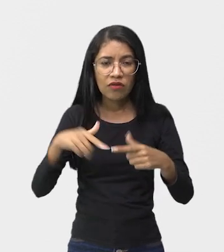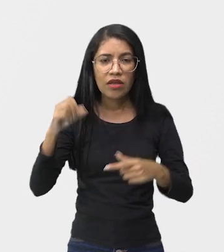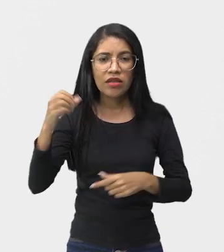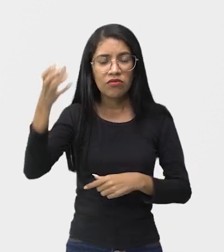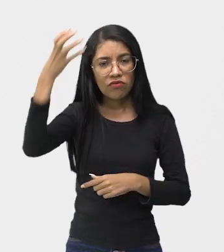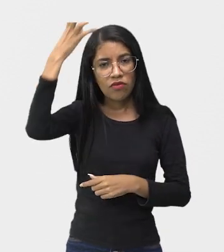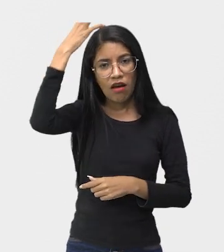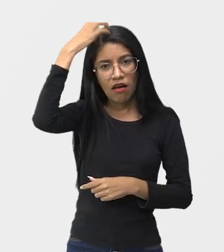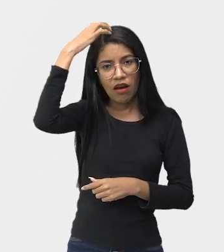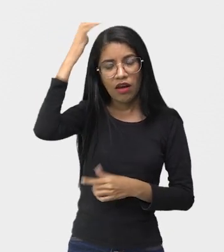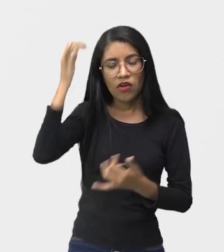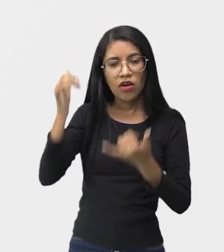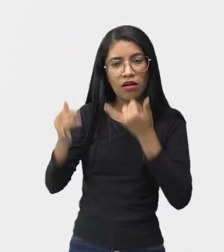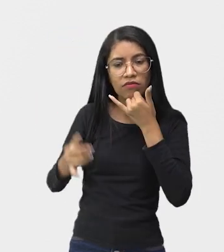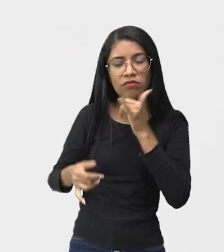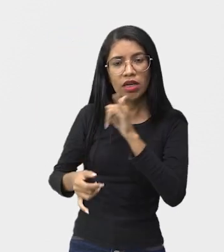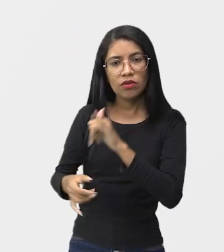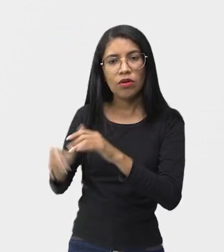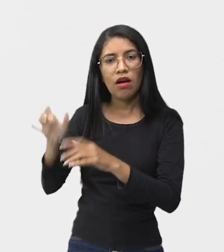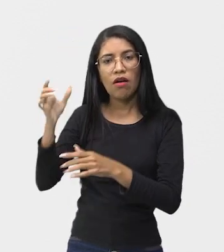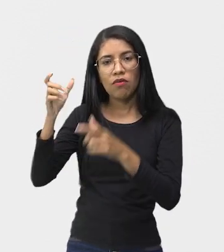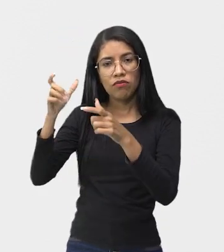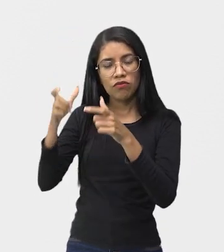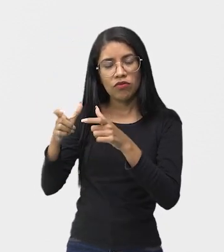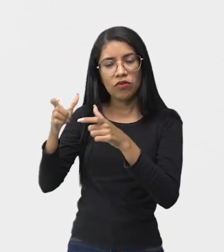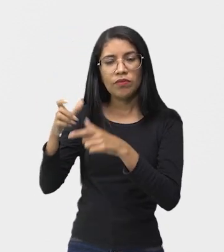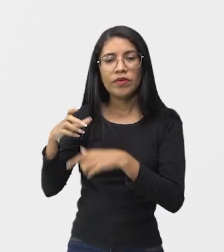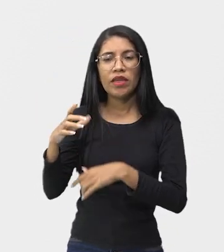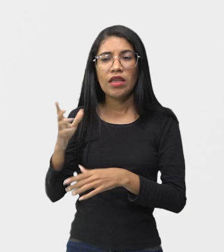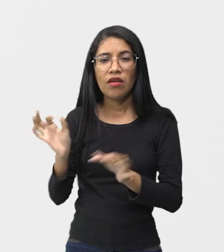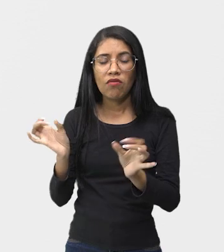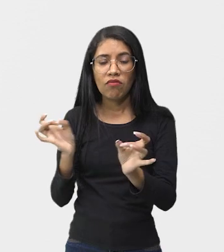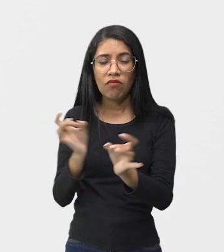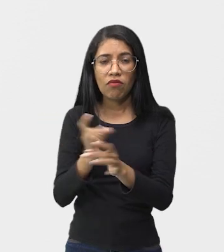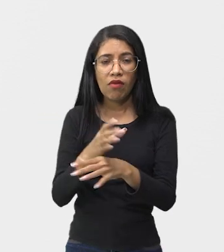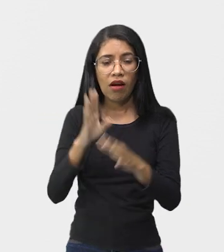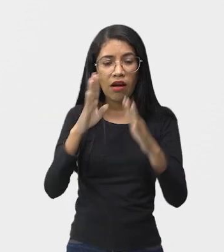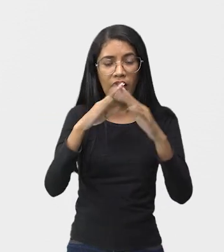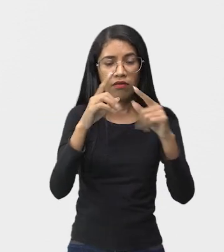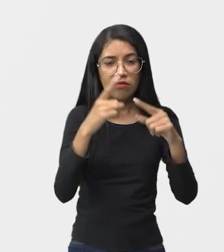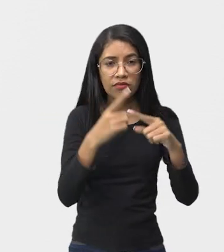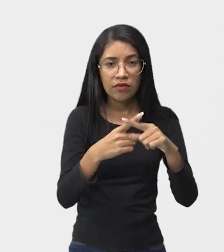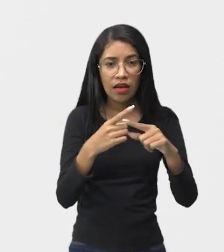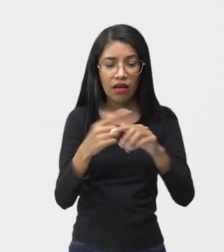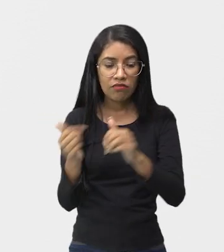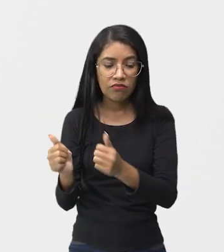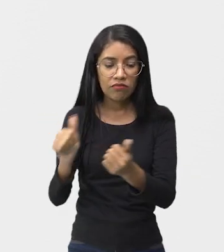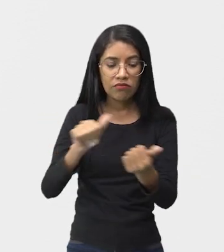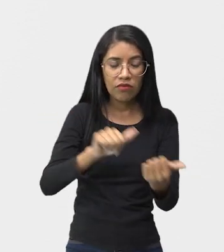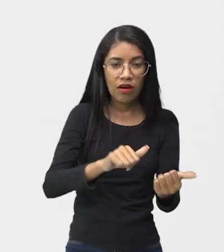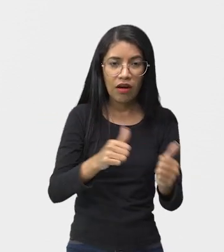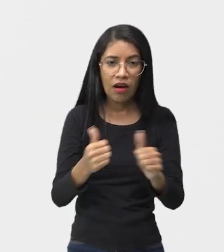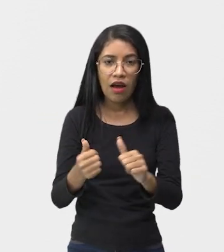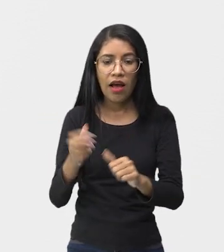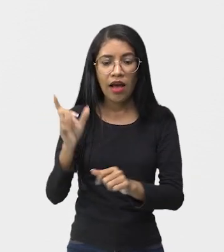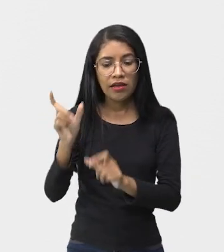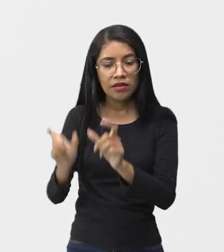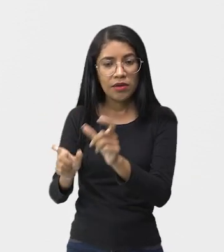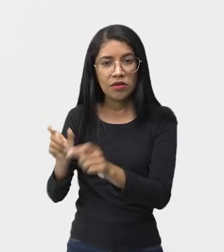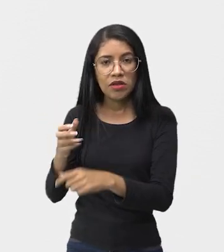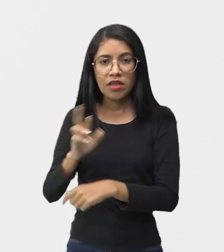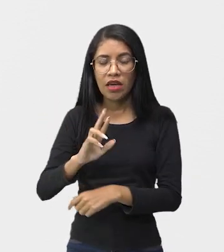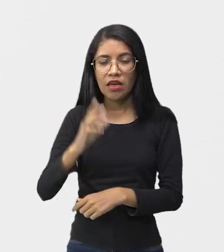rei, perdoa-se o embaixador. O término ocorre na igreja com a realização do batizado dos